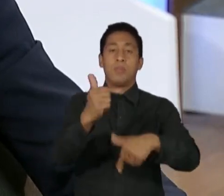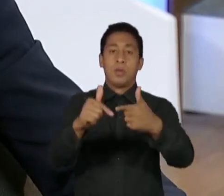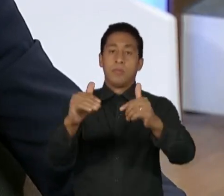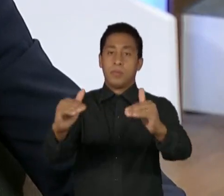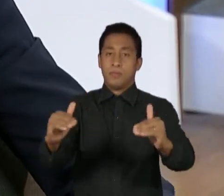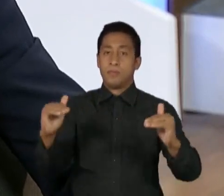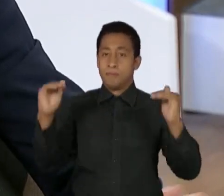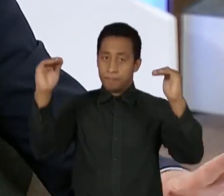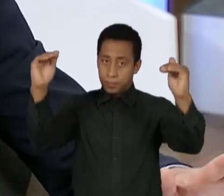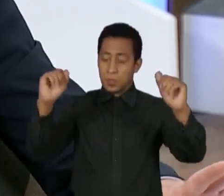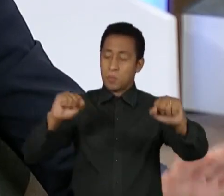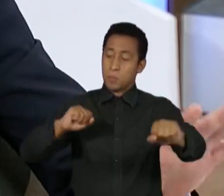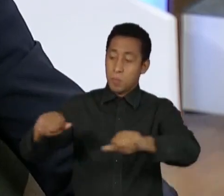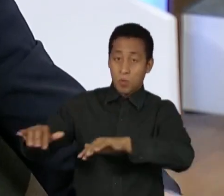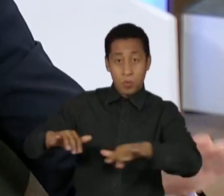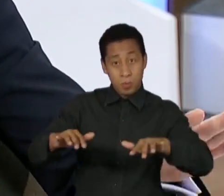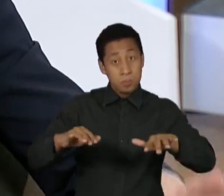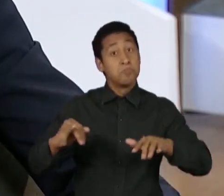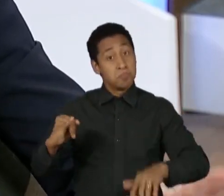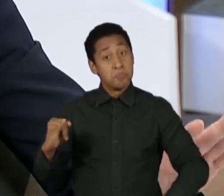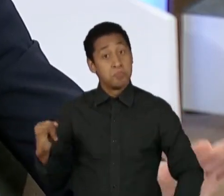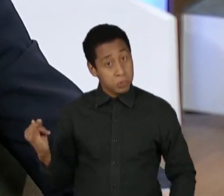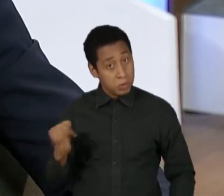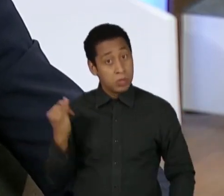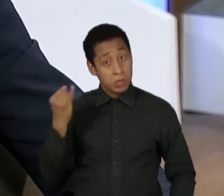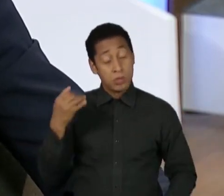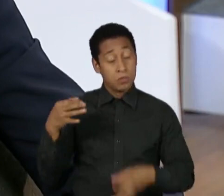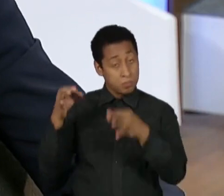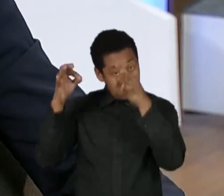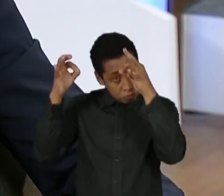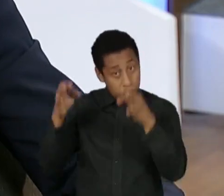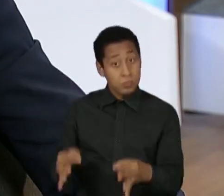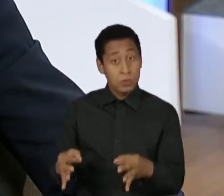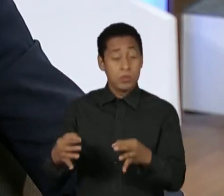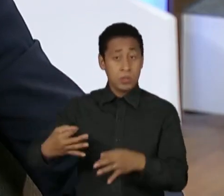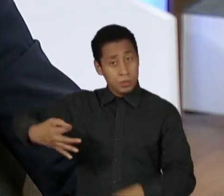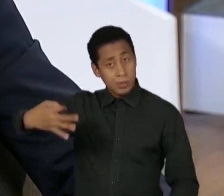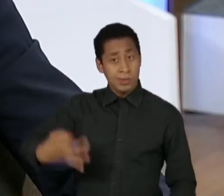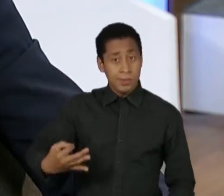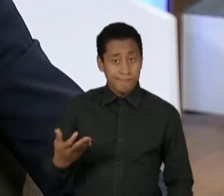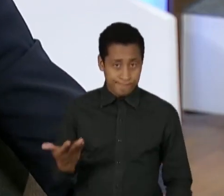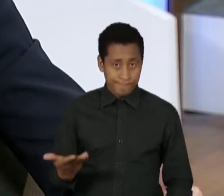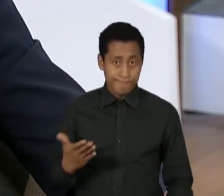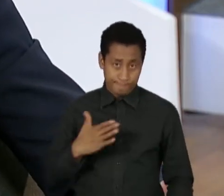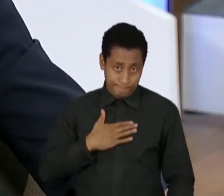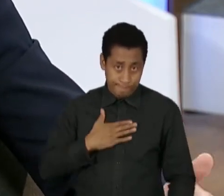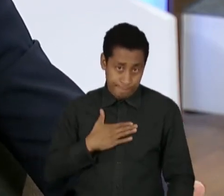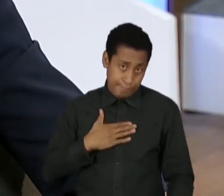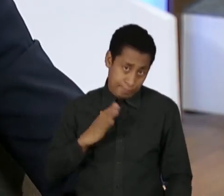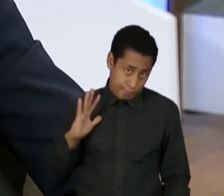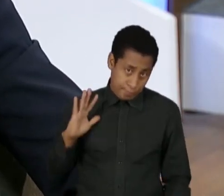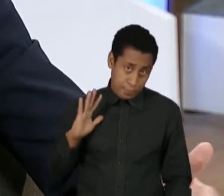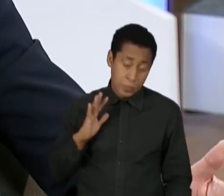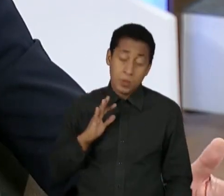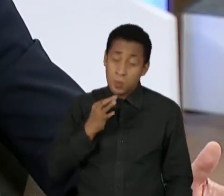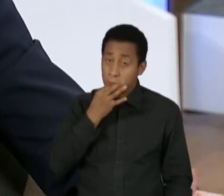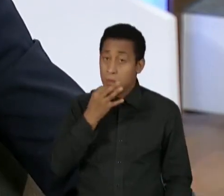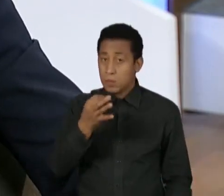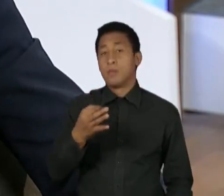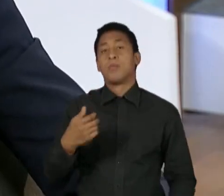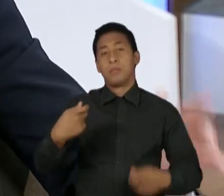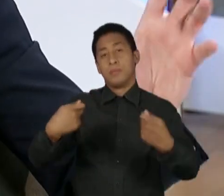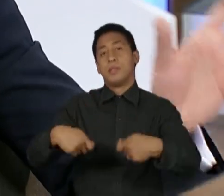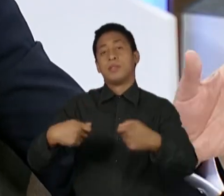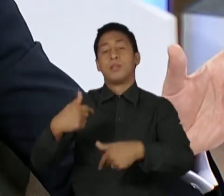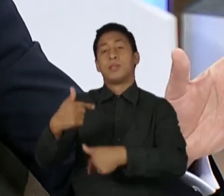um movimento extremamente importante, justo e legítimo. E acho que é preciso aumentar a quantidade de